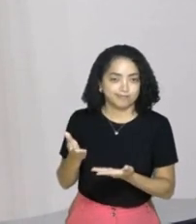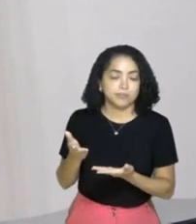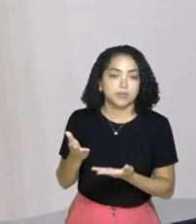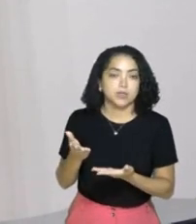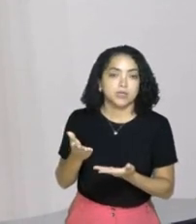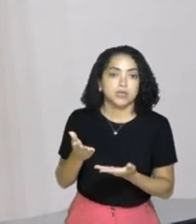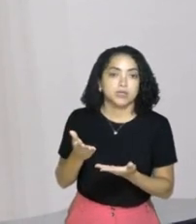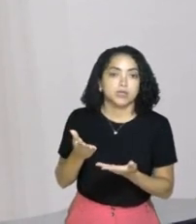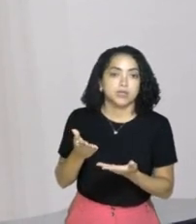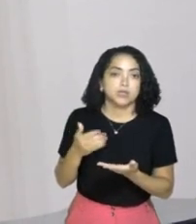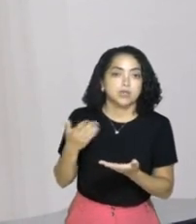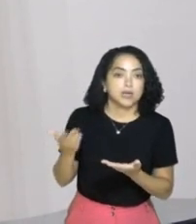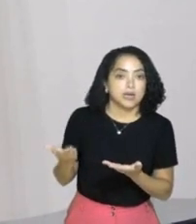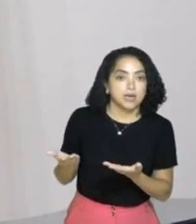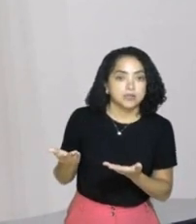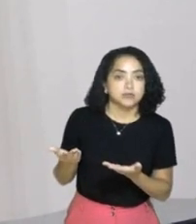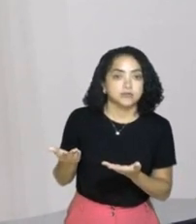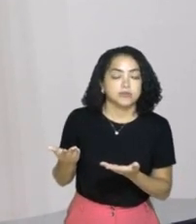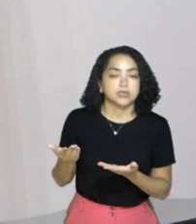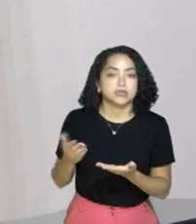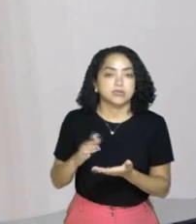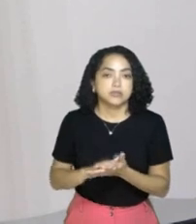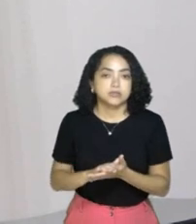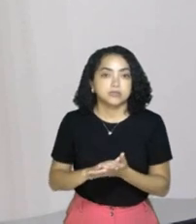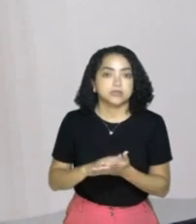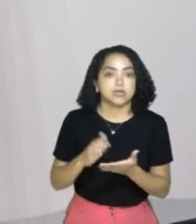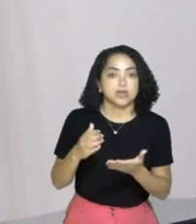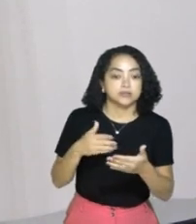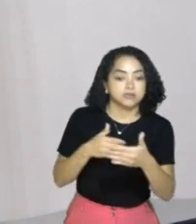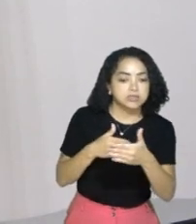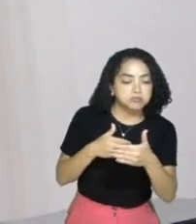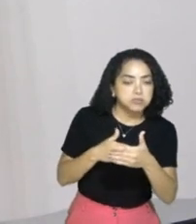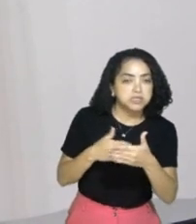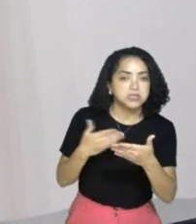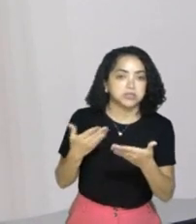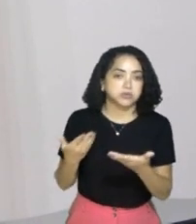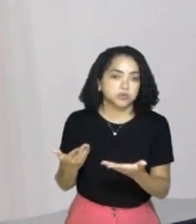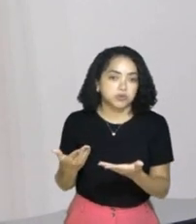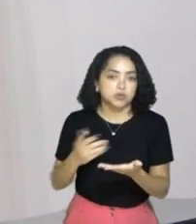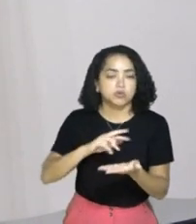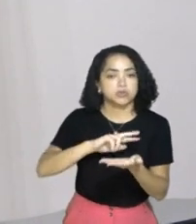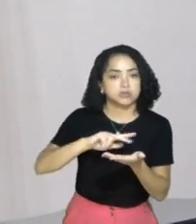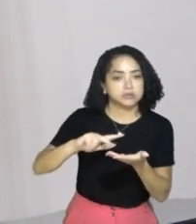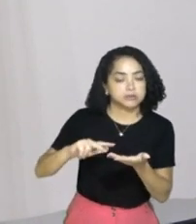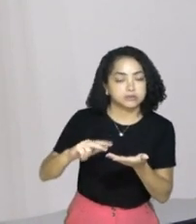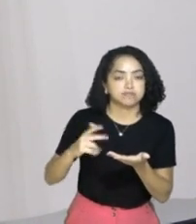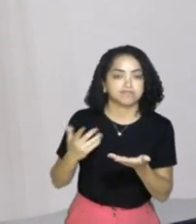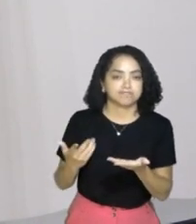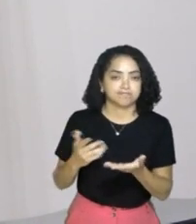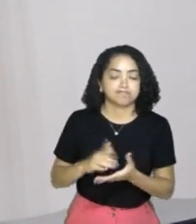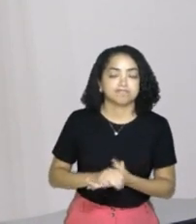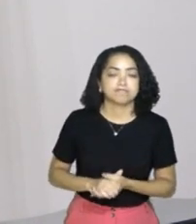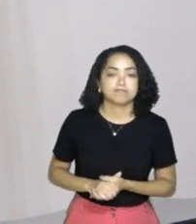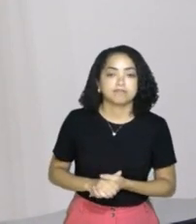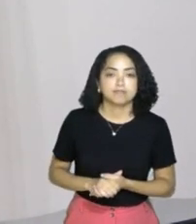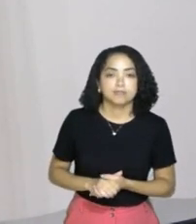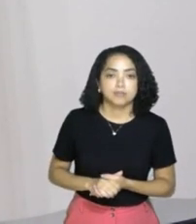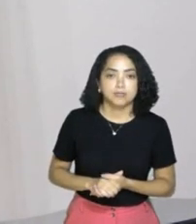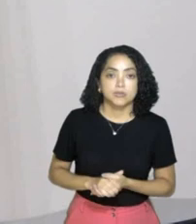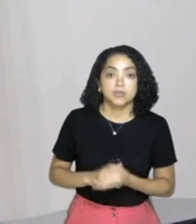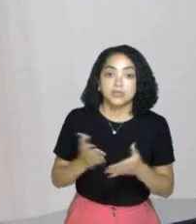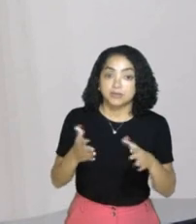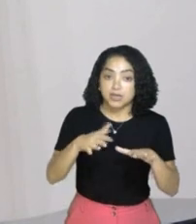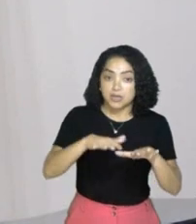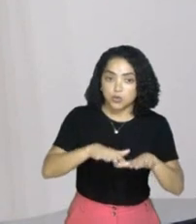suas Deputado Emerson licitações físicas e cognitivas além disso a inclusão